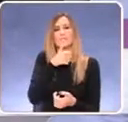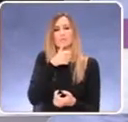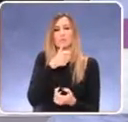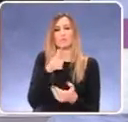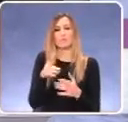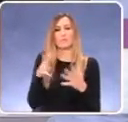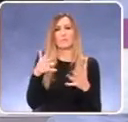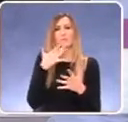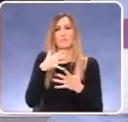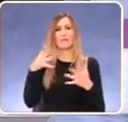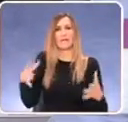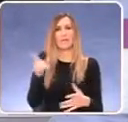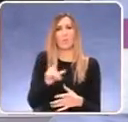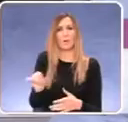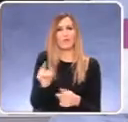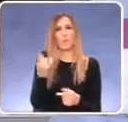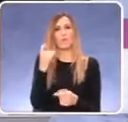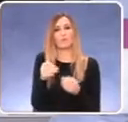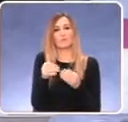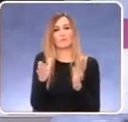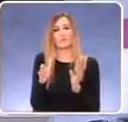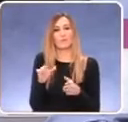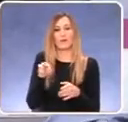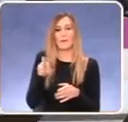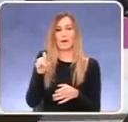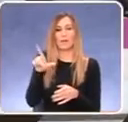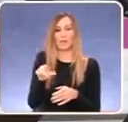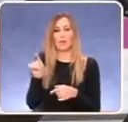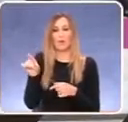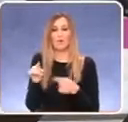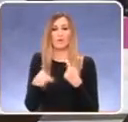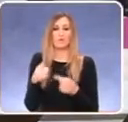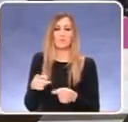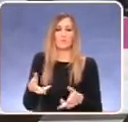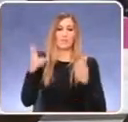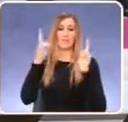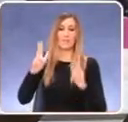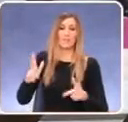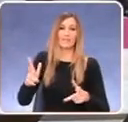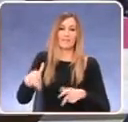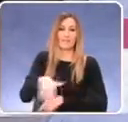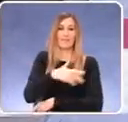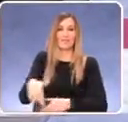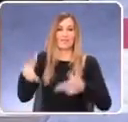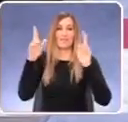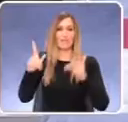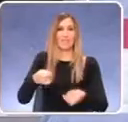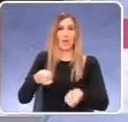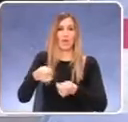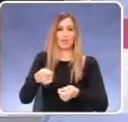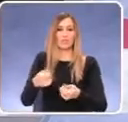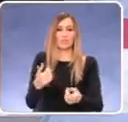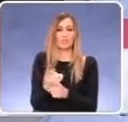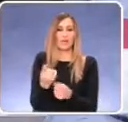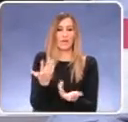clínica grande em Luanda e foi inaugurada ontem. Vão à clínica Malói e depois cheguem para a Avenida da Liberdade para as lojas. Agora não, porque não conseguem fazer o câmbio. Eu